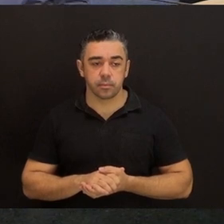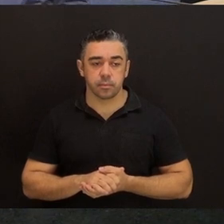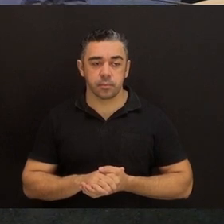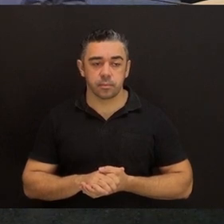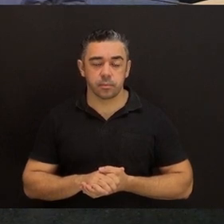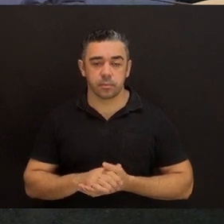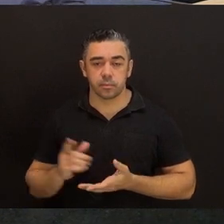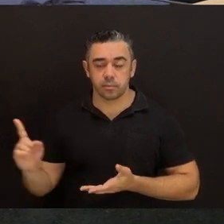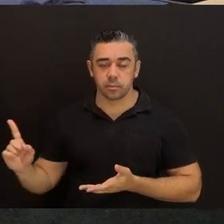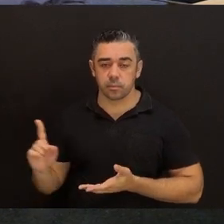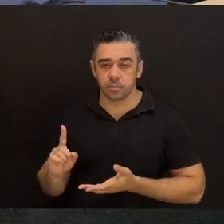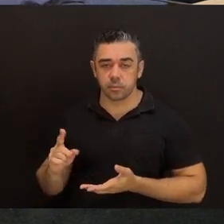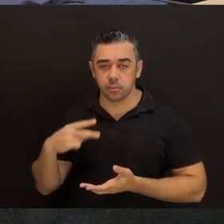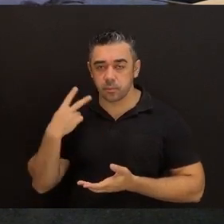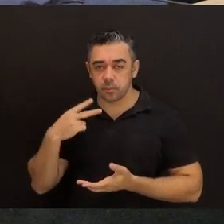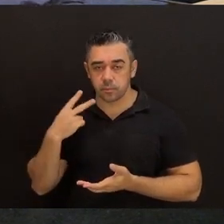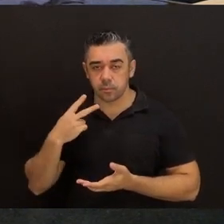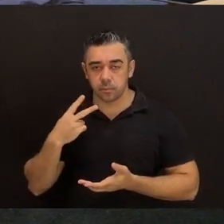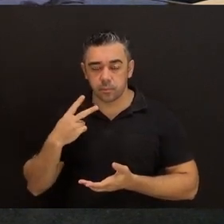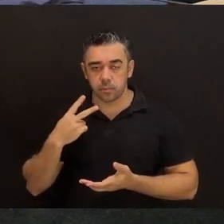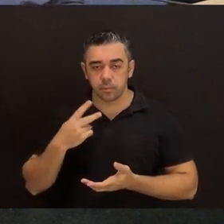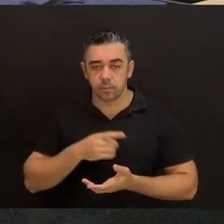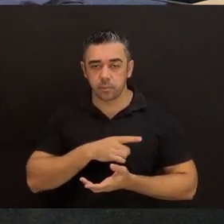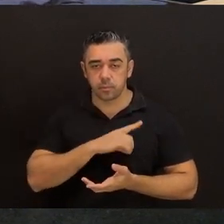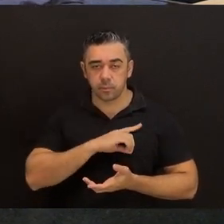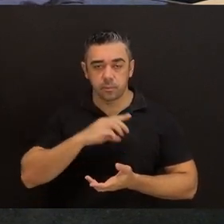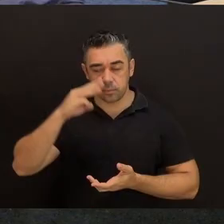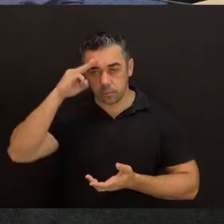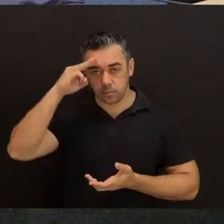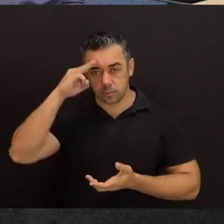a palavra Vereador delegado Michel